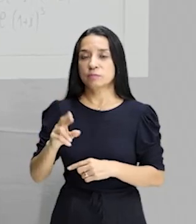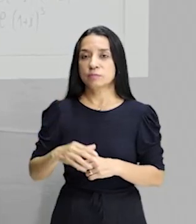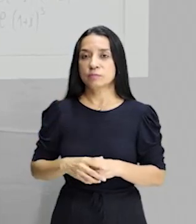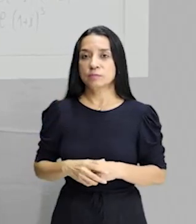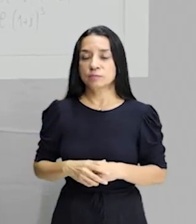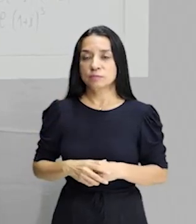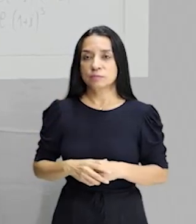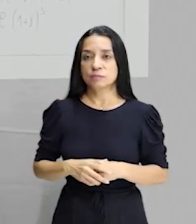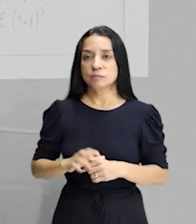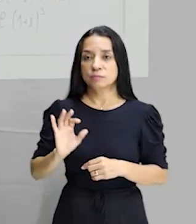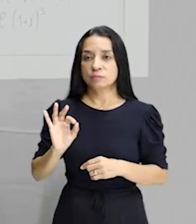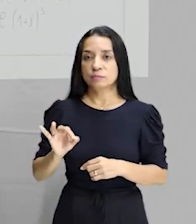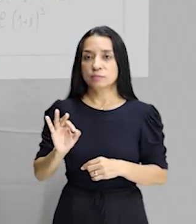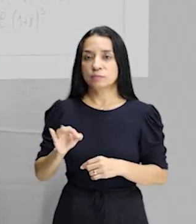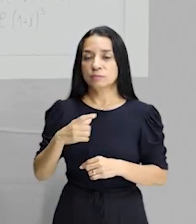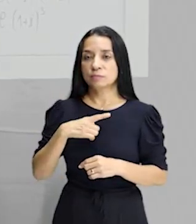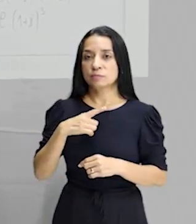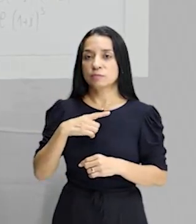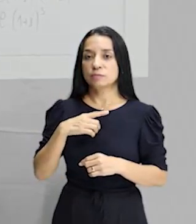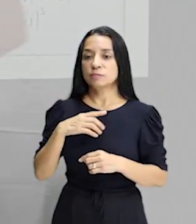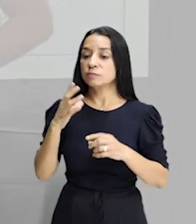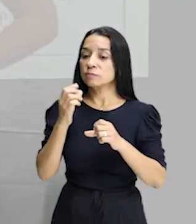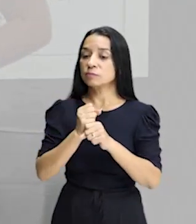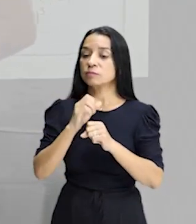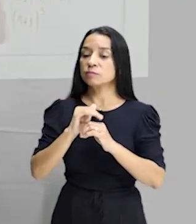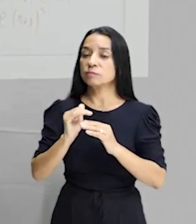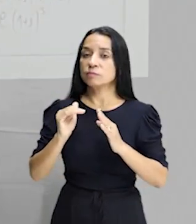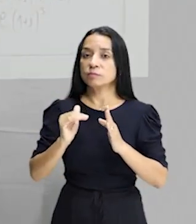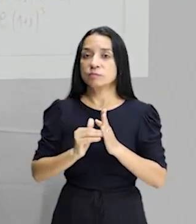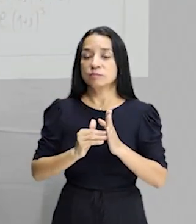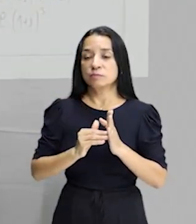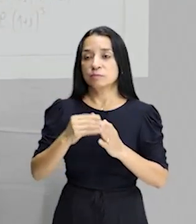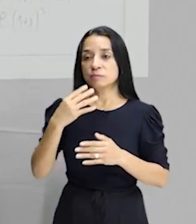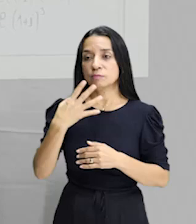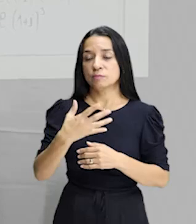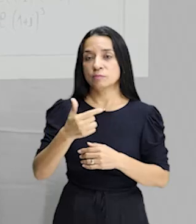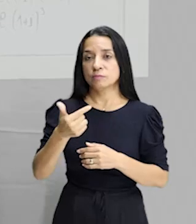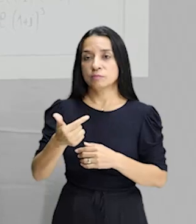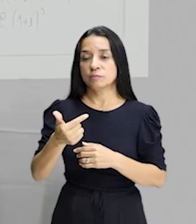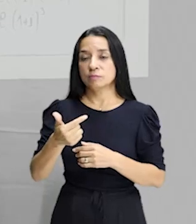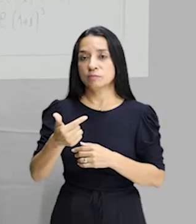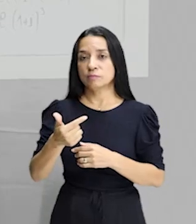certo e aí você vai ter um total de 42.400